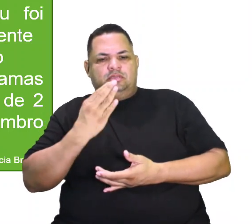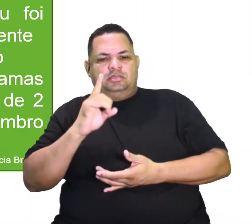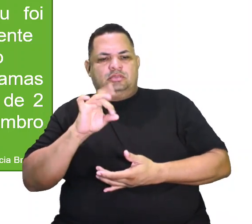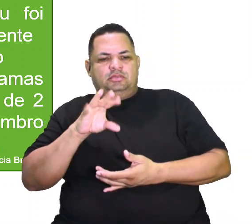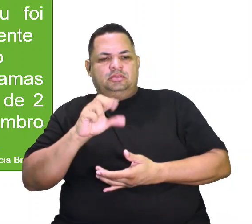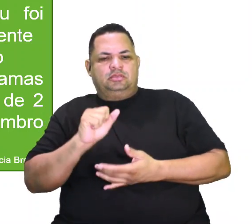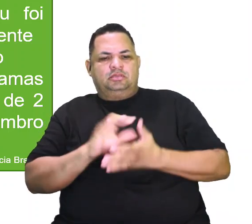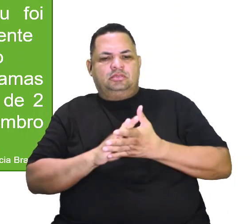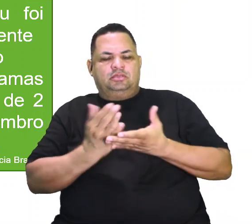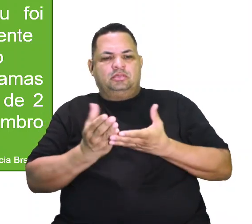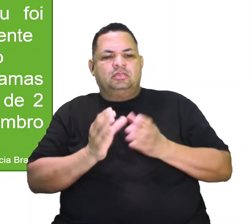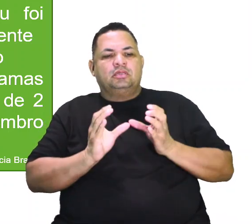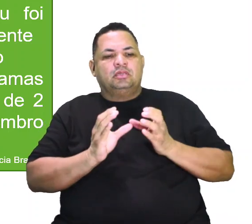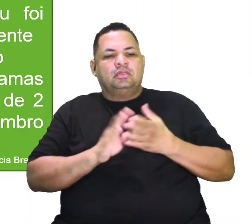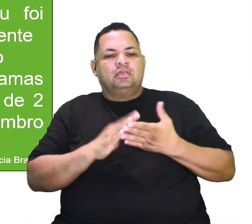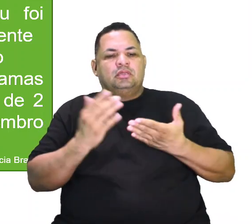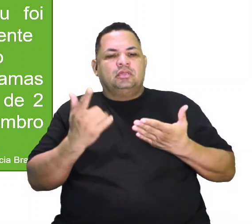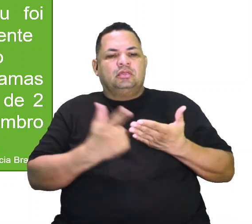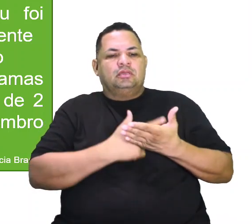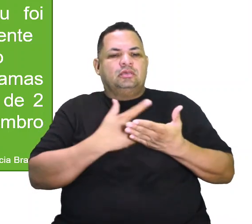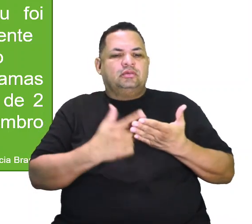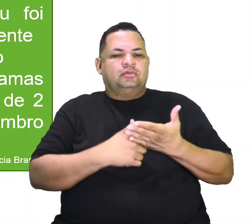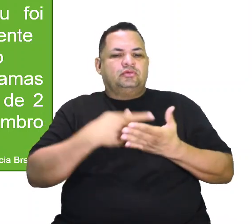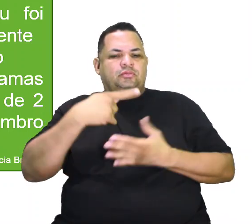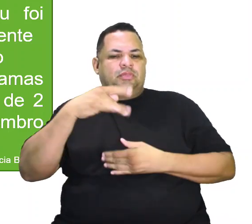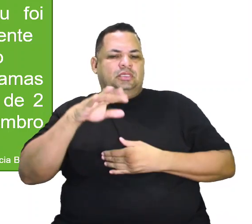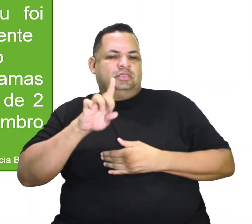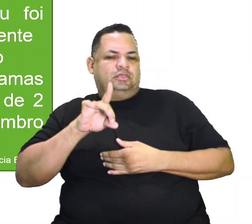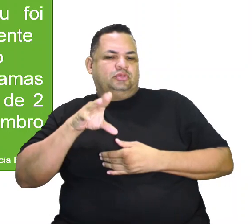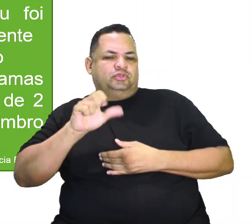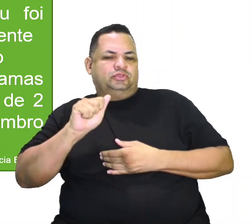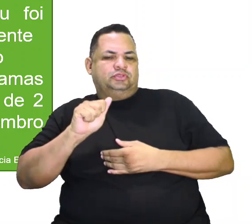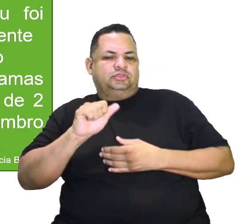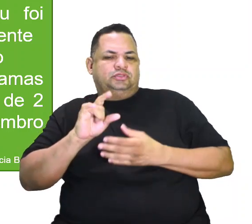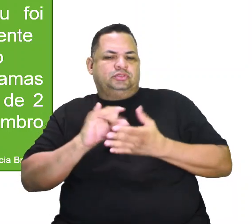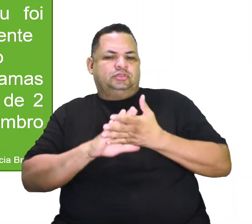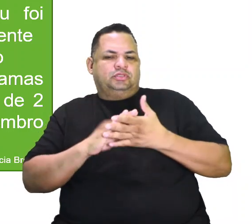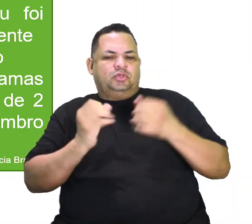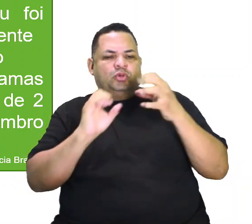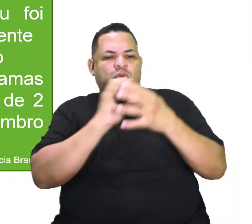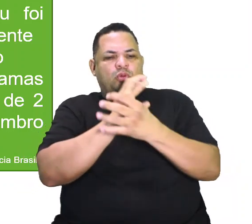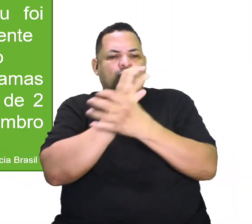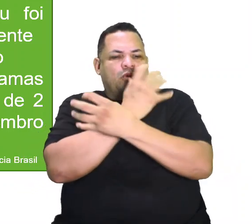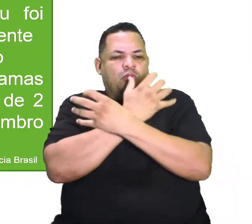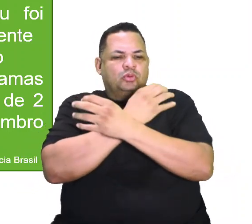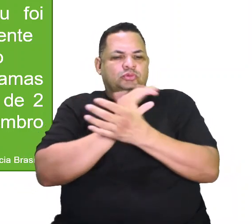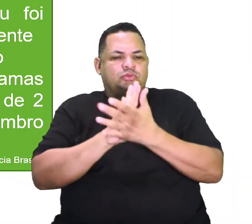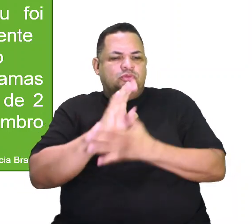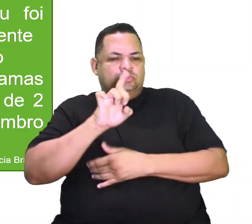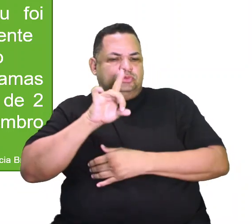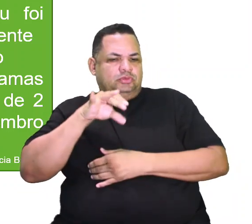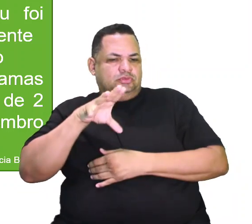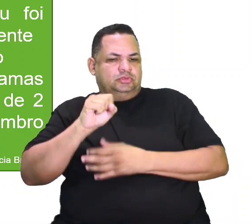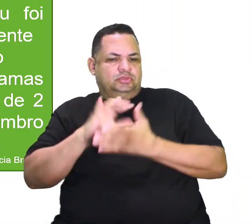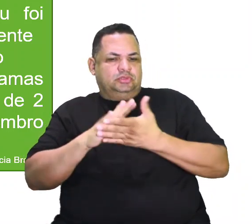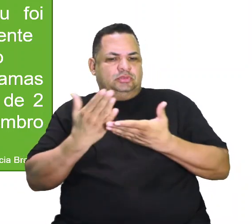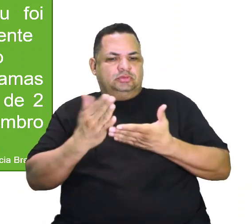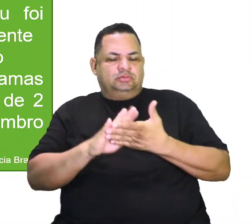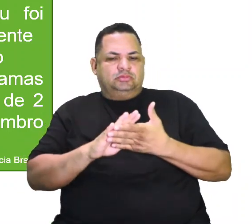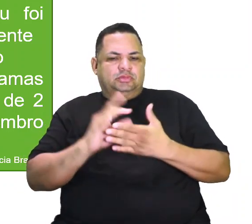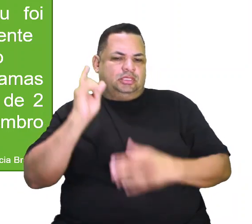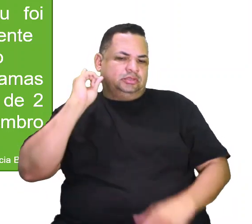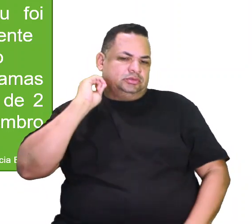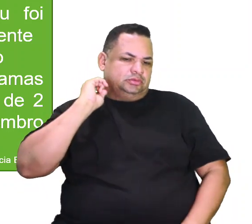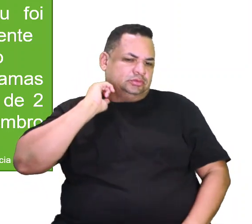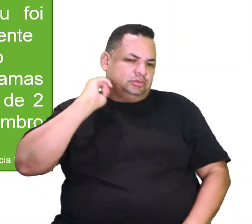Cristina, coleção de paleontologia, fóssil de um dinossauro proveniente de Minas Gerais.